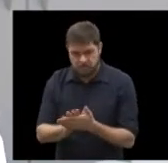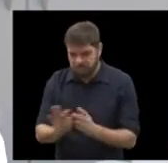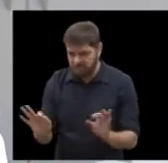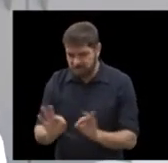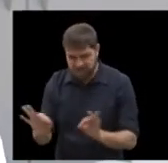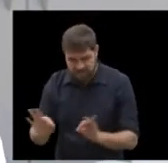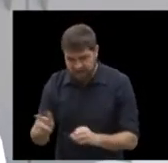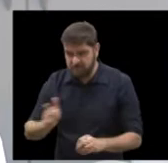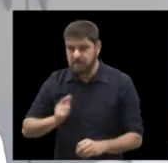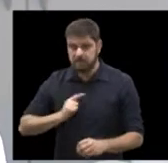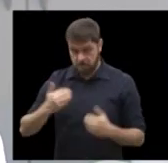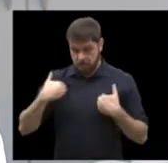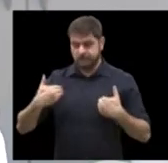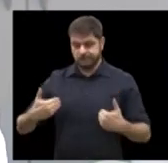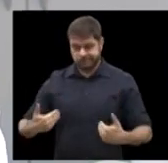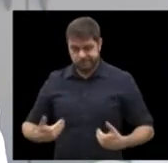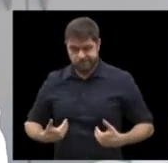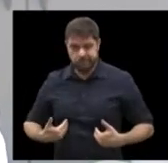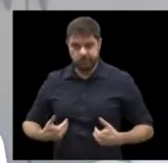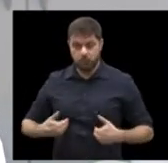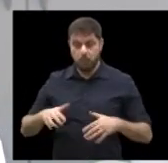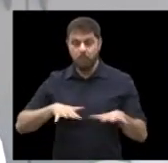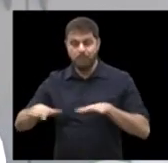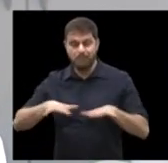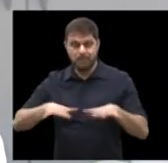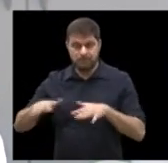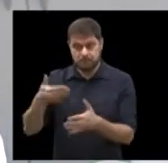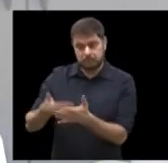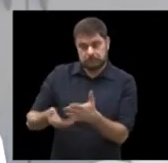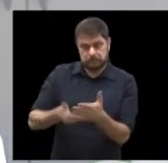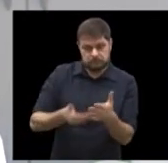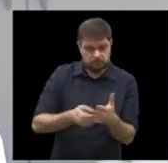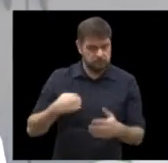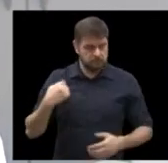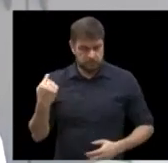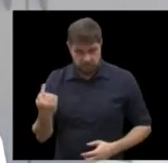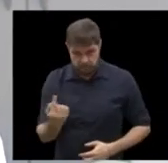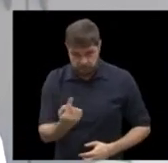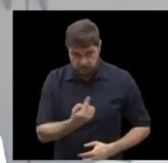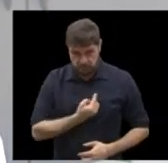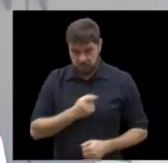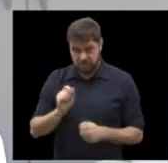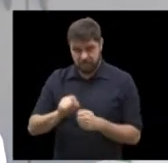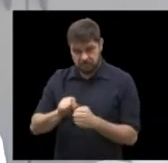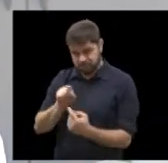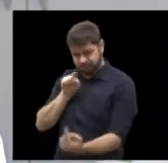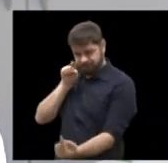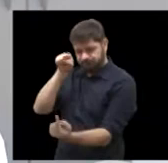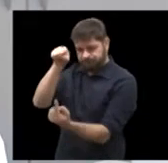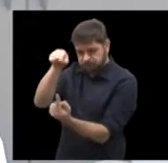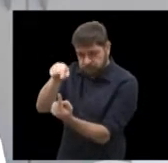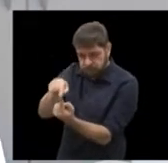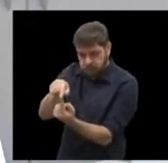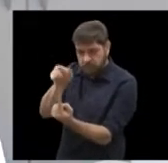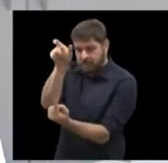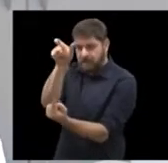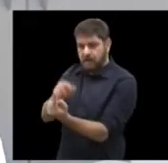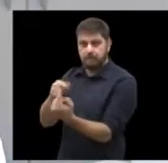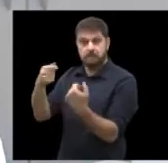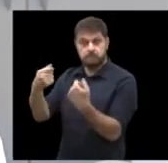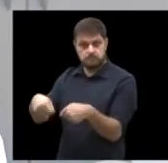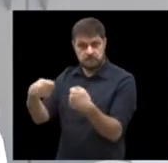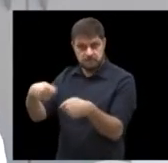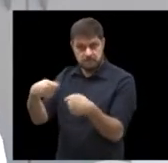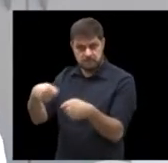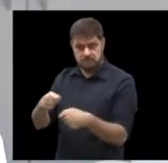é o sistema motor mesmo. Então, tudo que nós fazemos aqui vai de encontro à necessidade que esse paciente